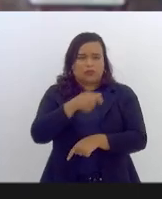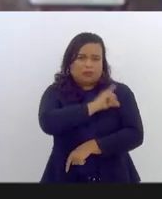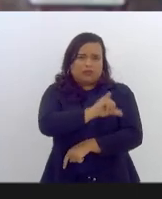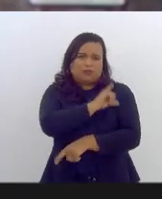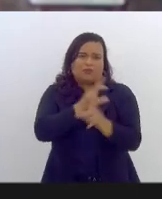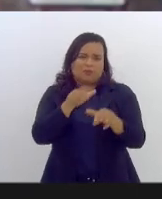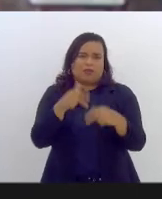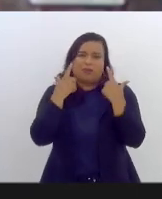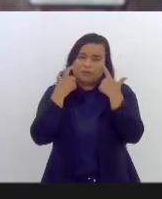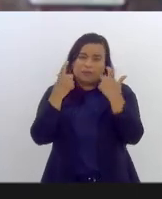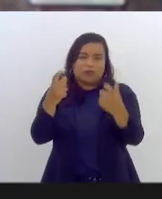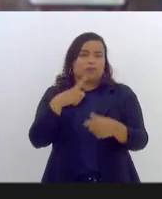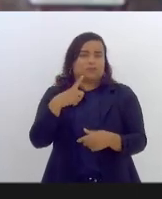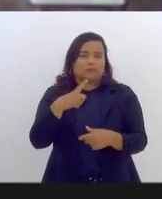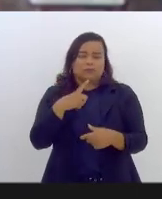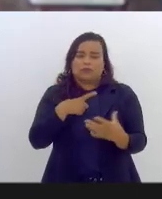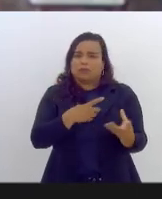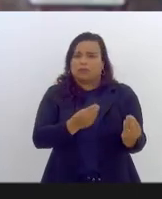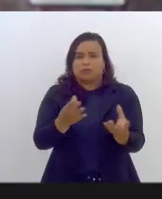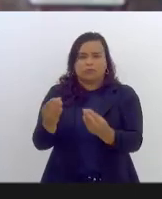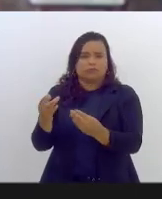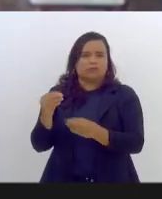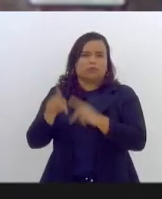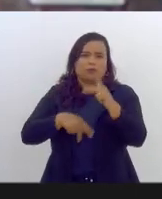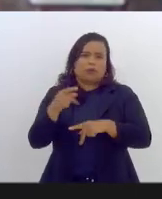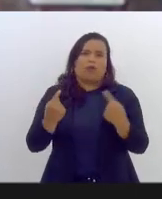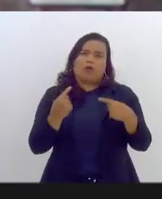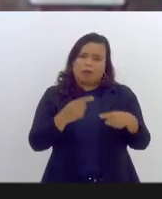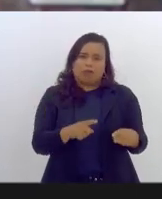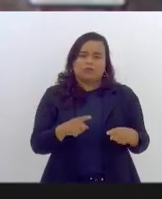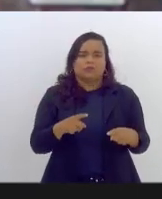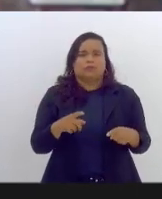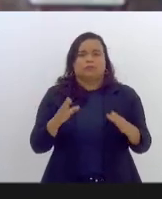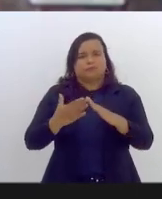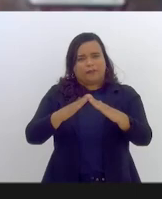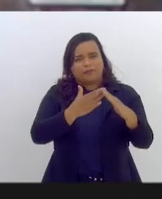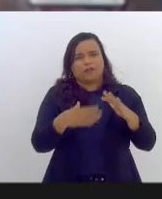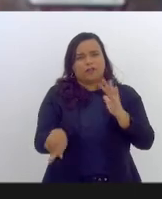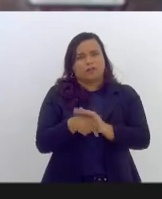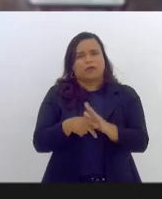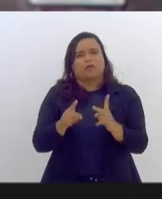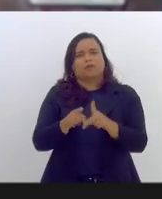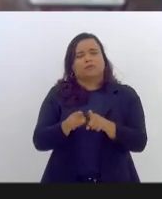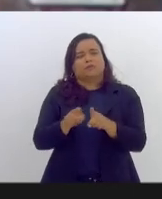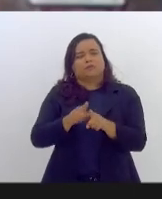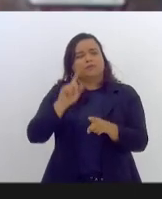que a violência contra a população favelada, contra a população